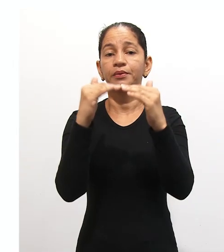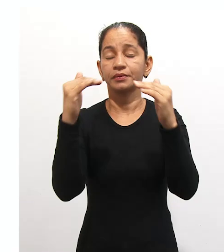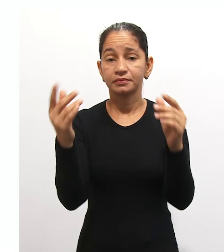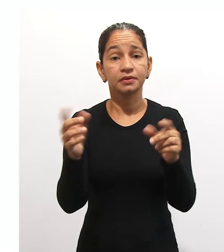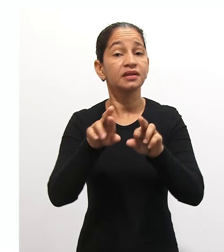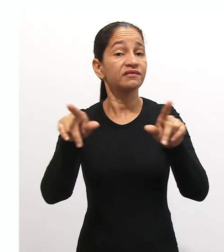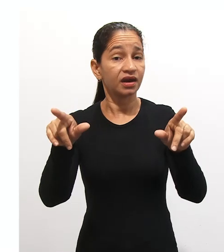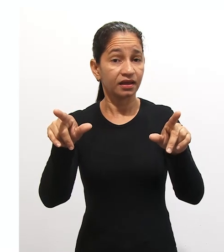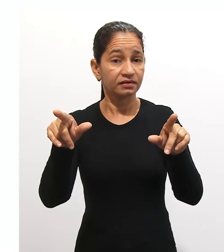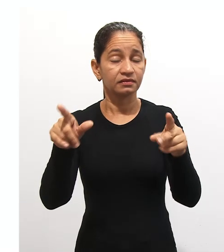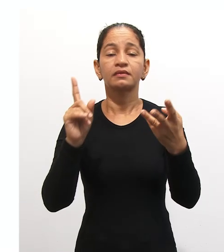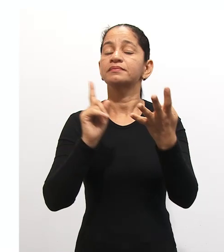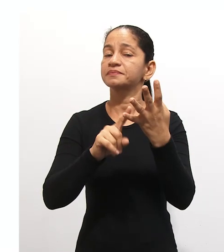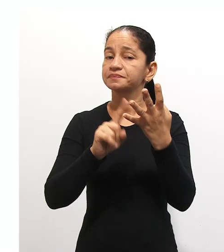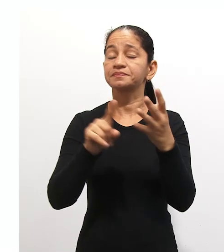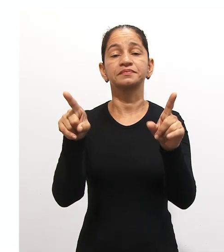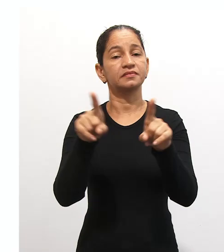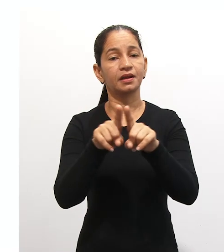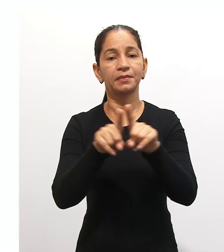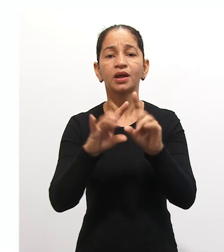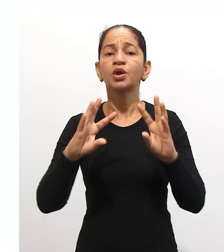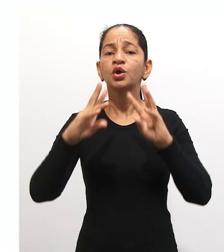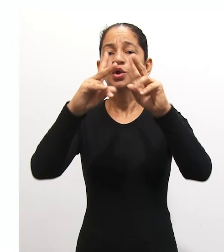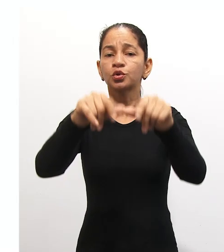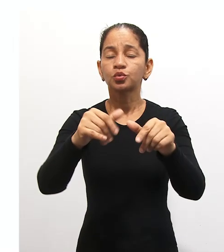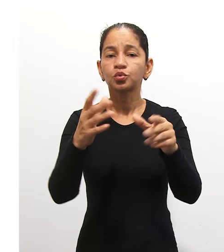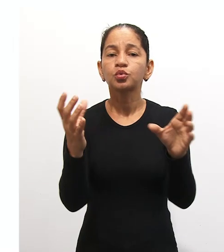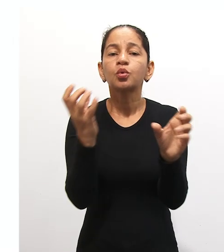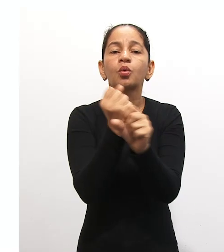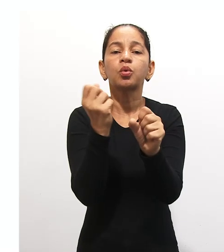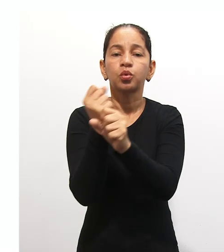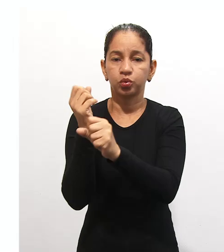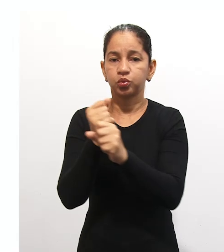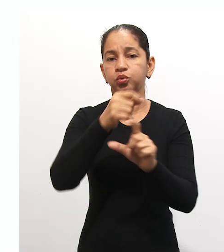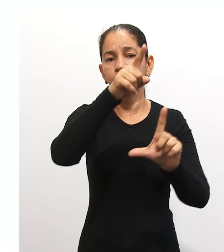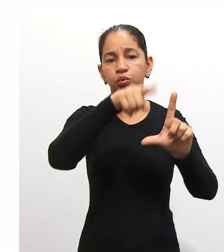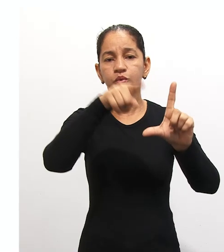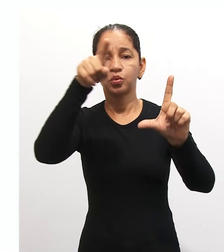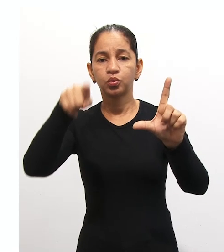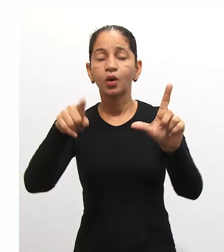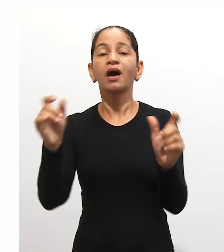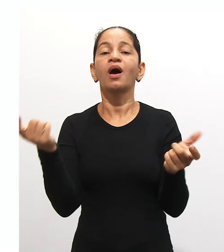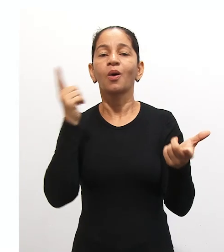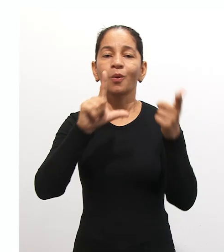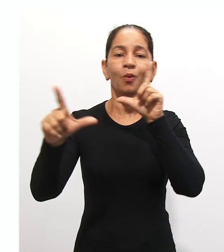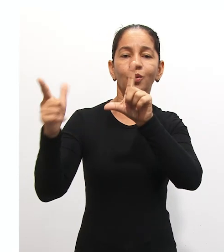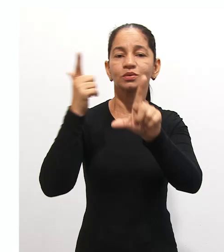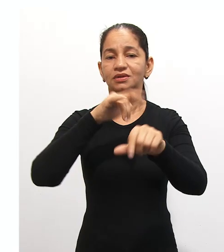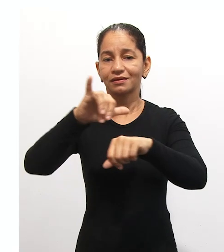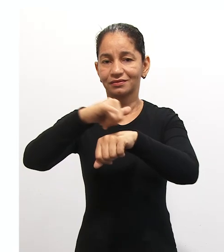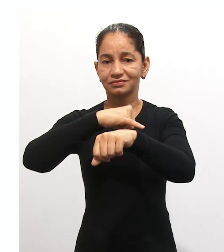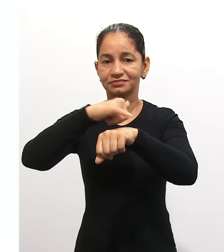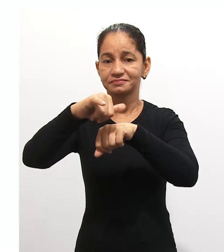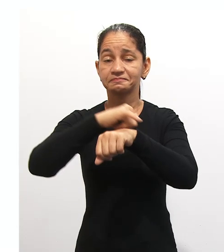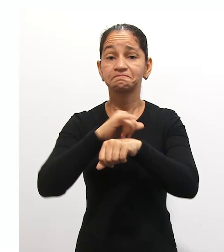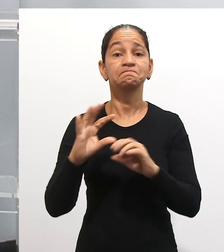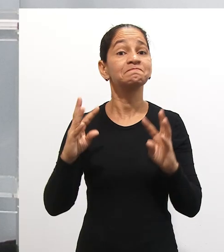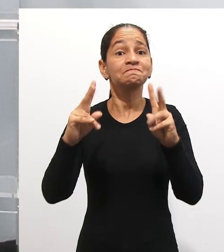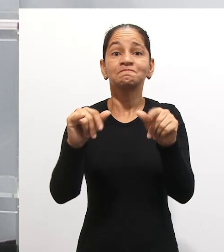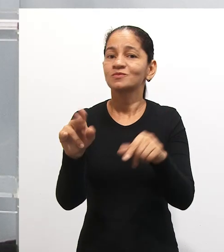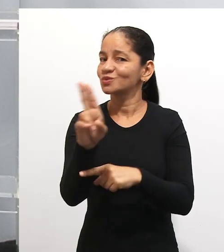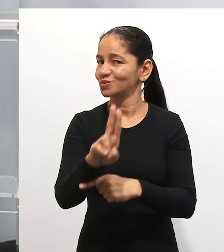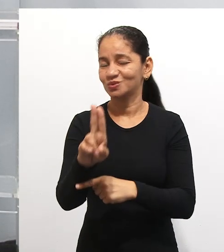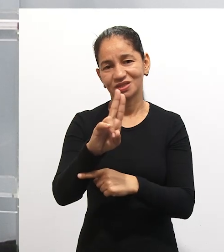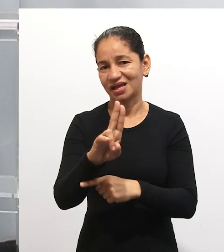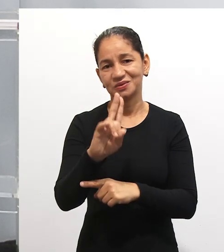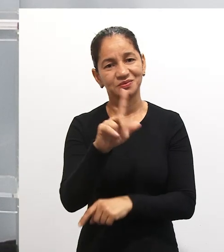E esses indicadores permitem medir o sucesso das estratégias aplicadas. E, gente, é